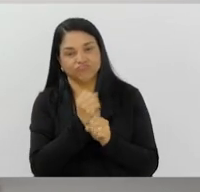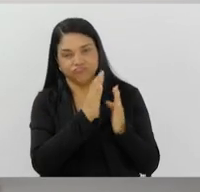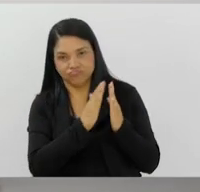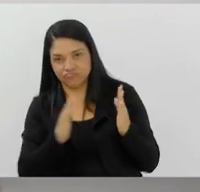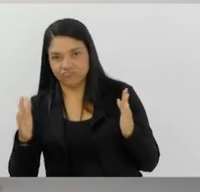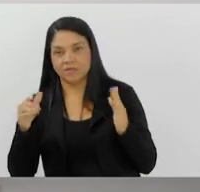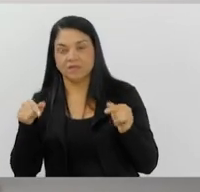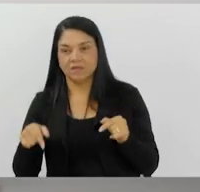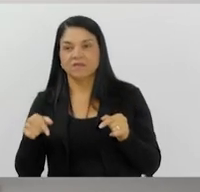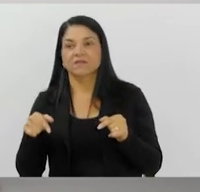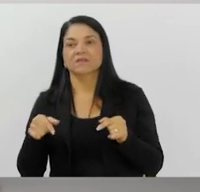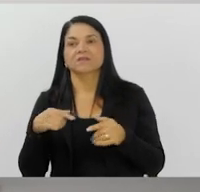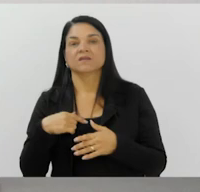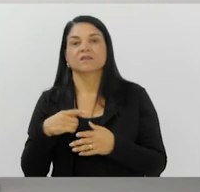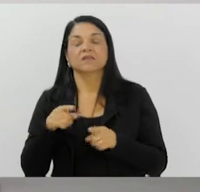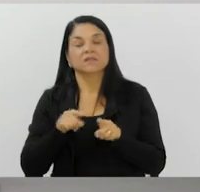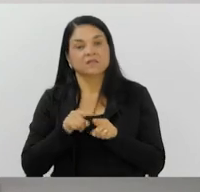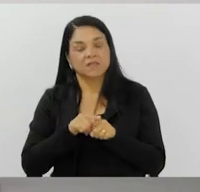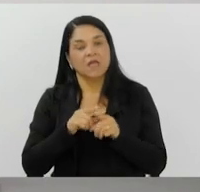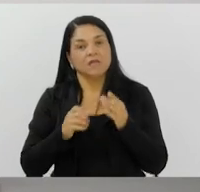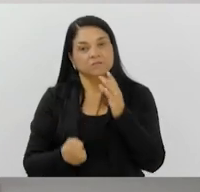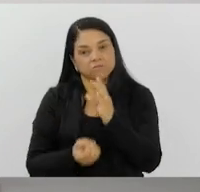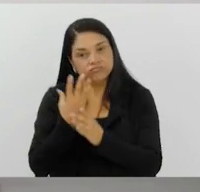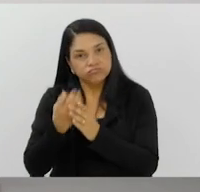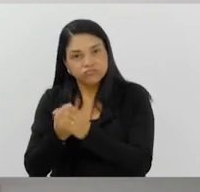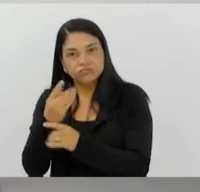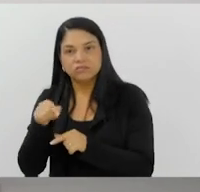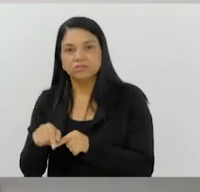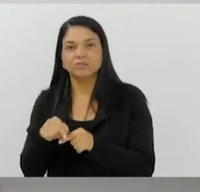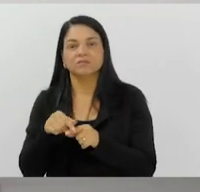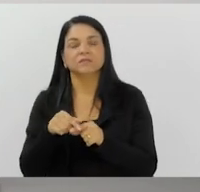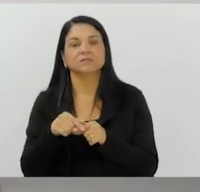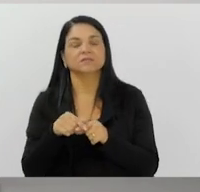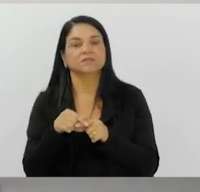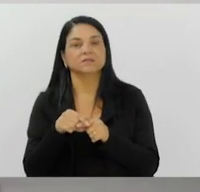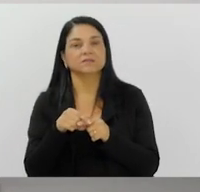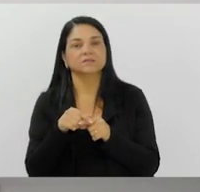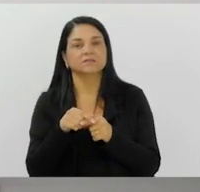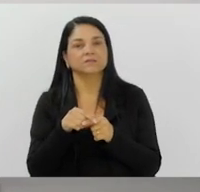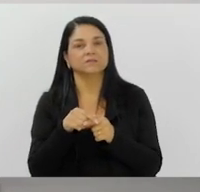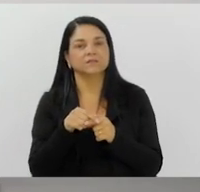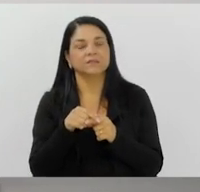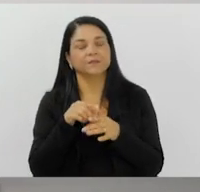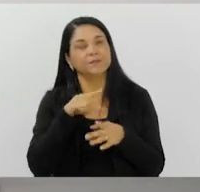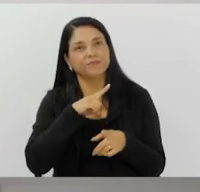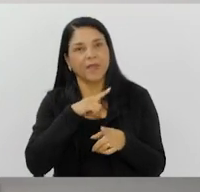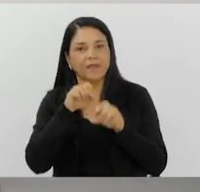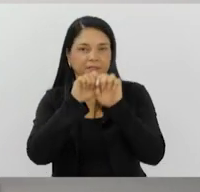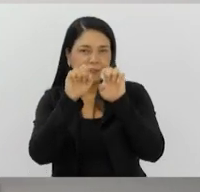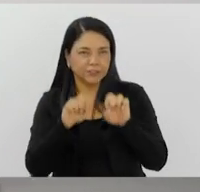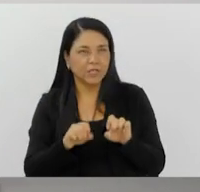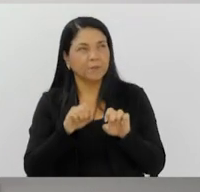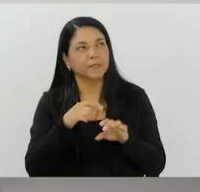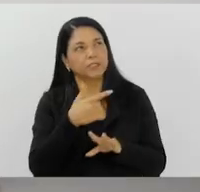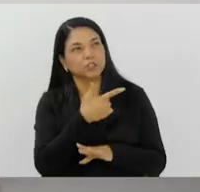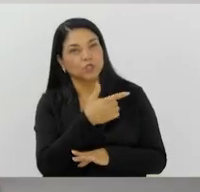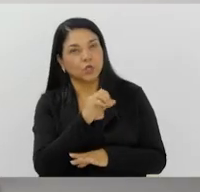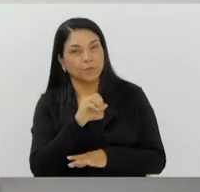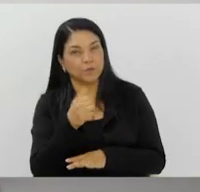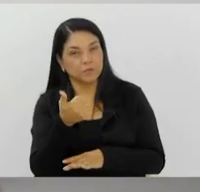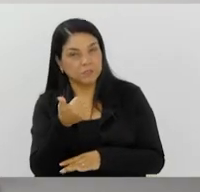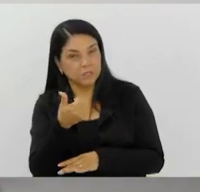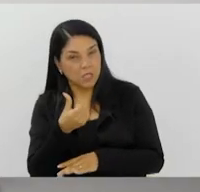panóptico produz né E tem monitorado a adoação desse sistema já desde 2019 né 6 anos